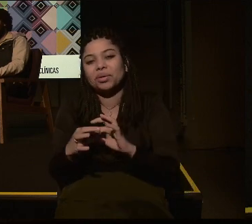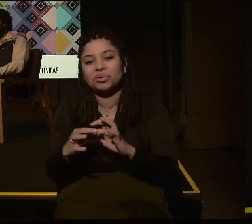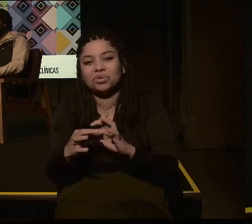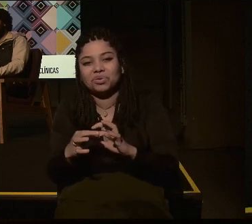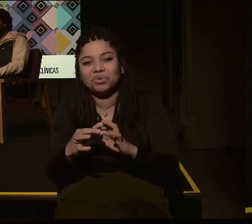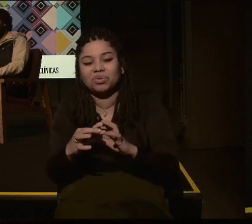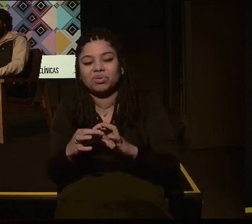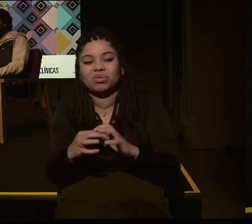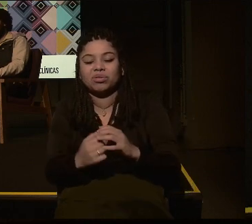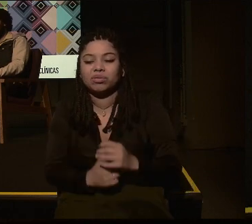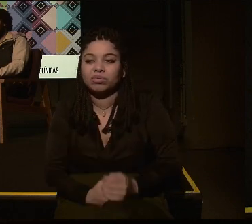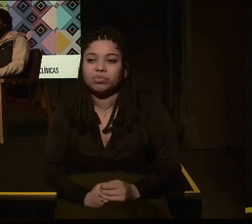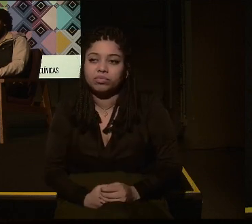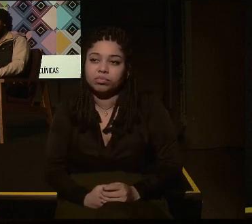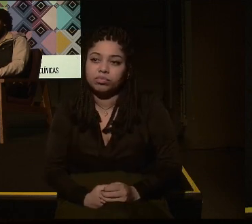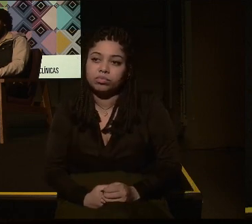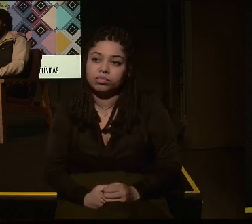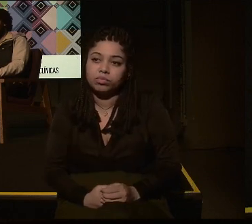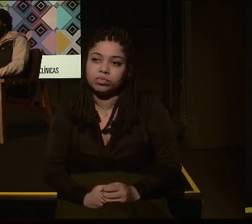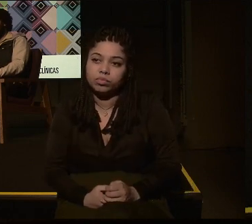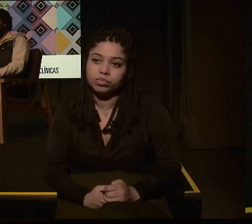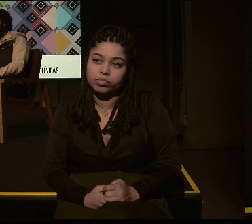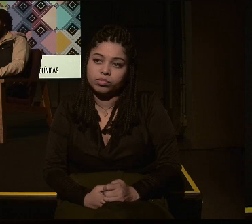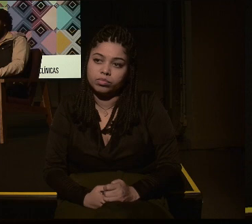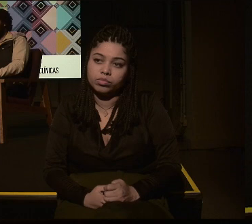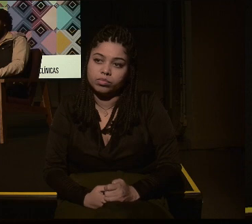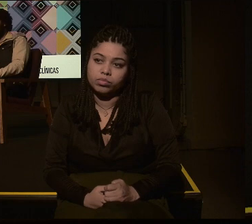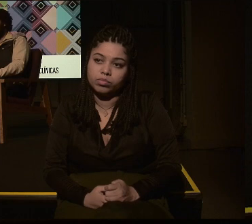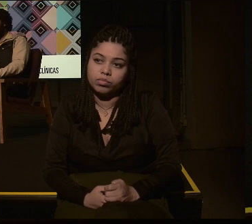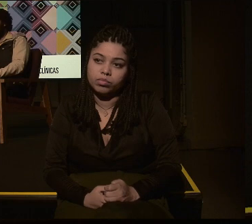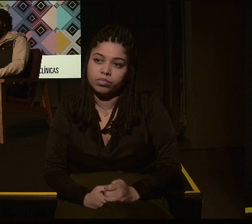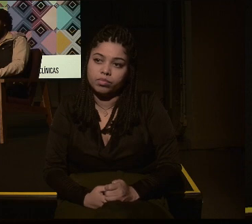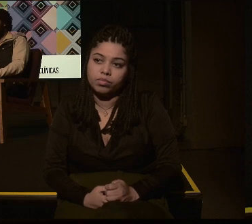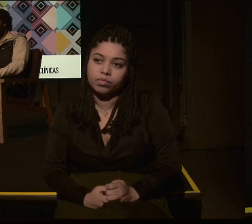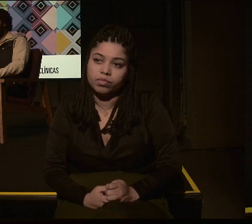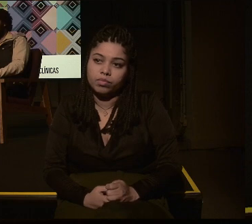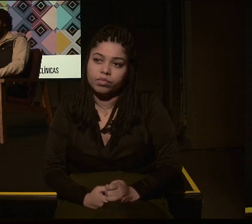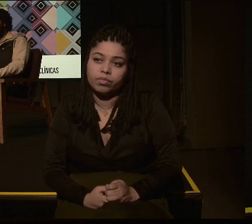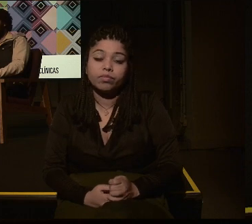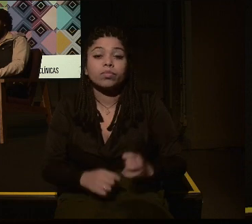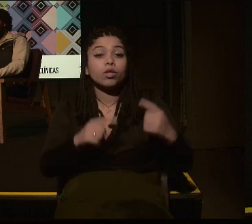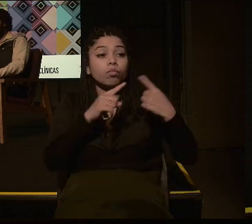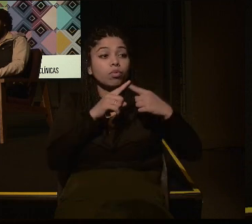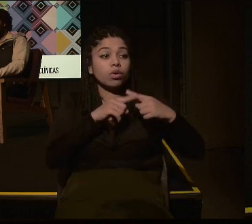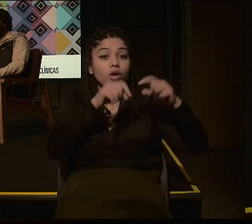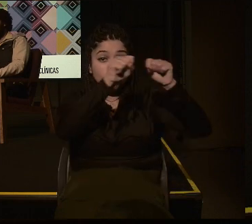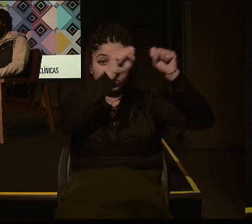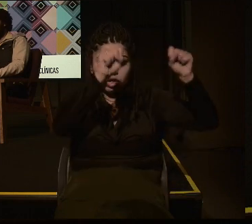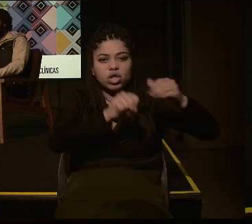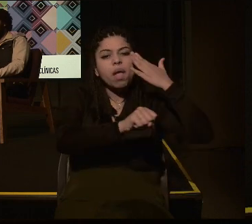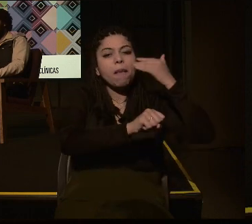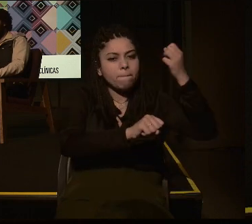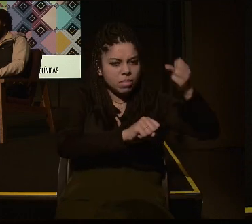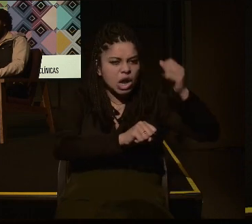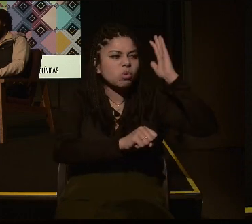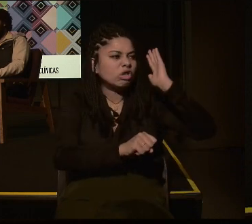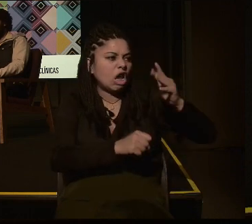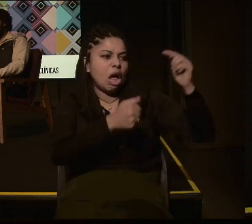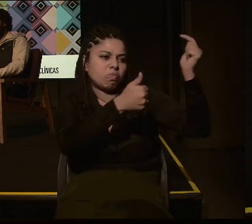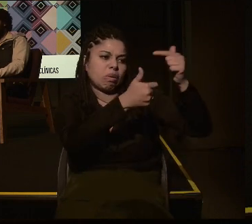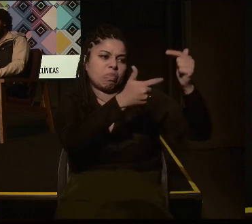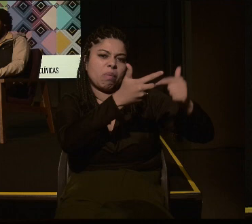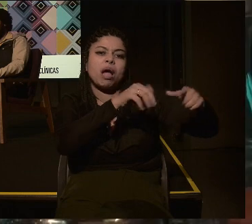um dispositivo que tem ali armas discursivas e não discursivas, né? Tô lembrando do livro do Kwame